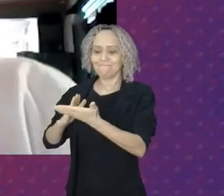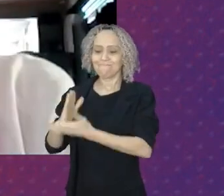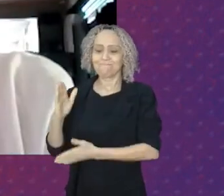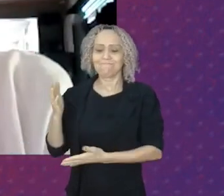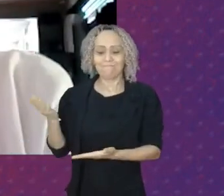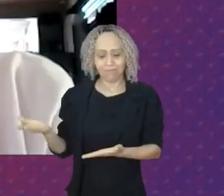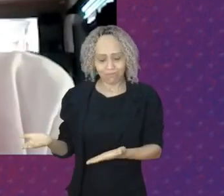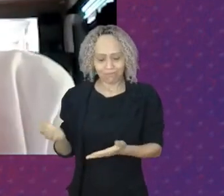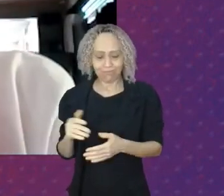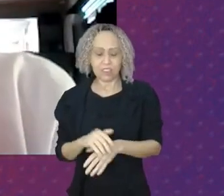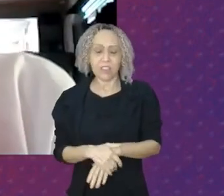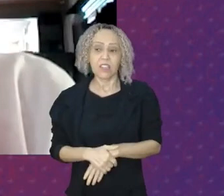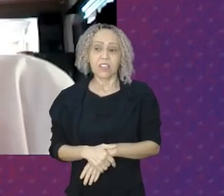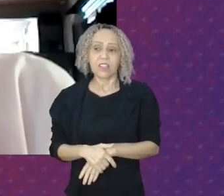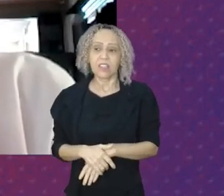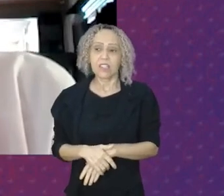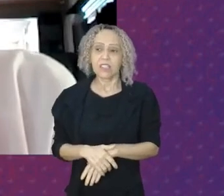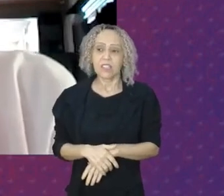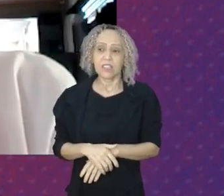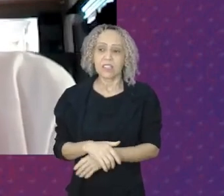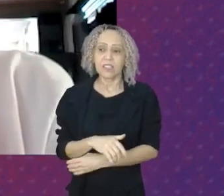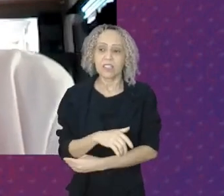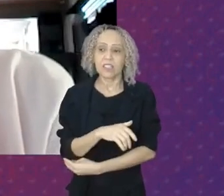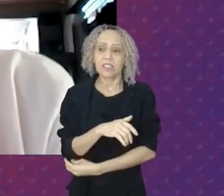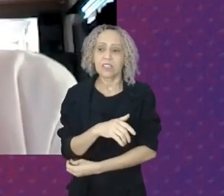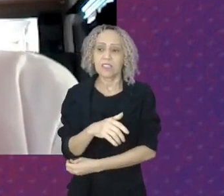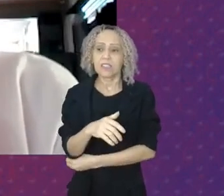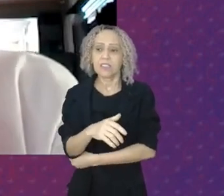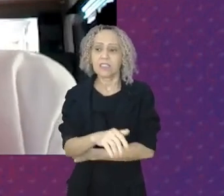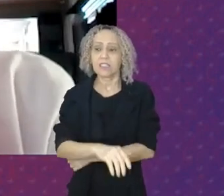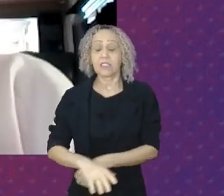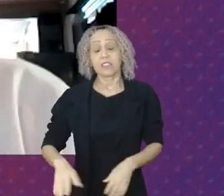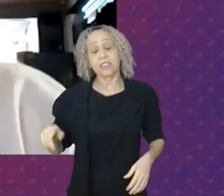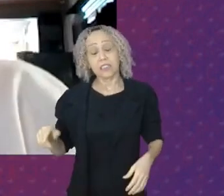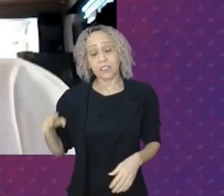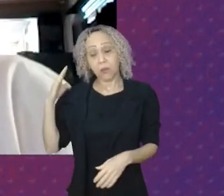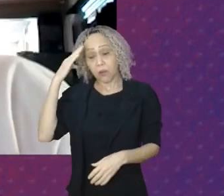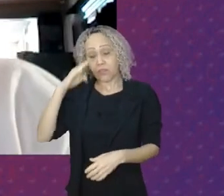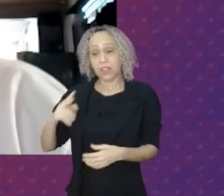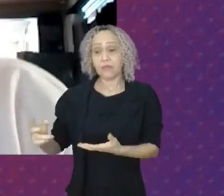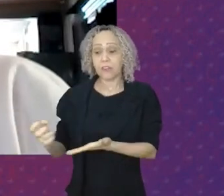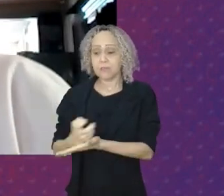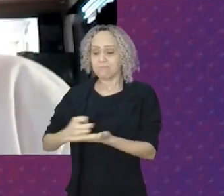um todo, como alvo político dele, né,